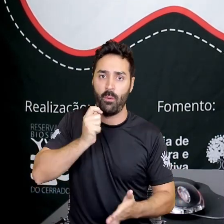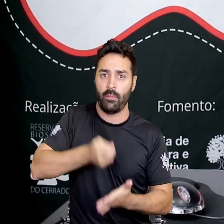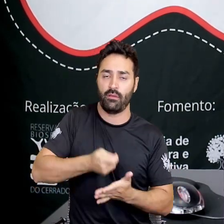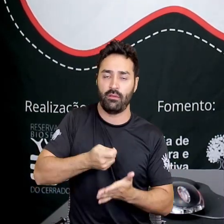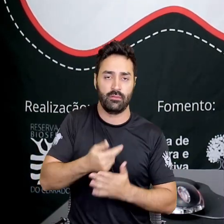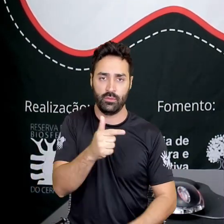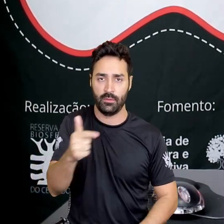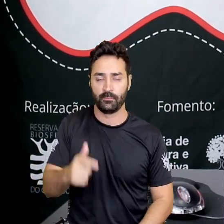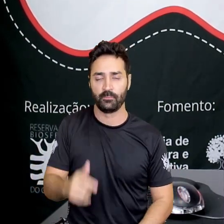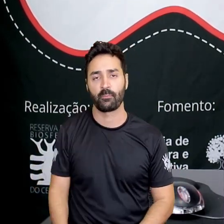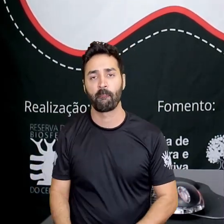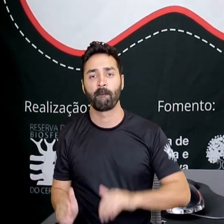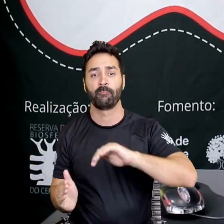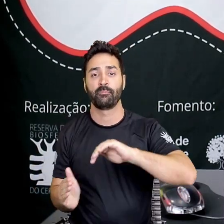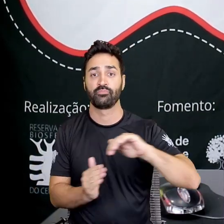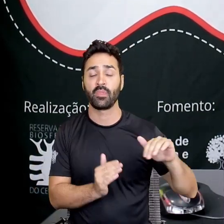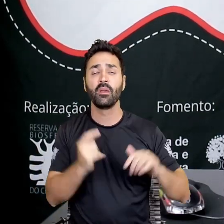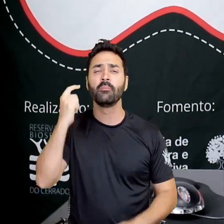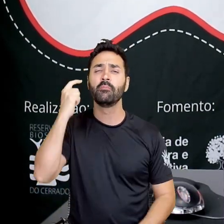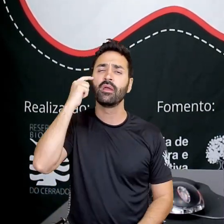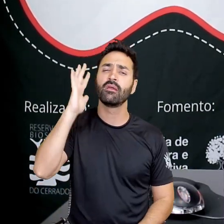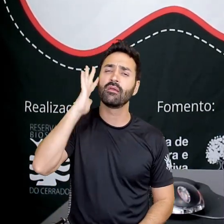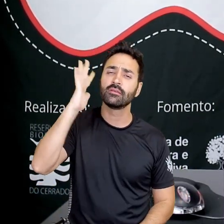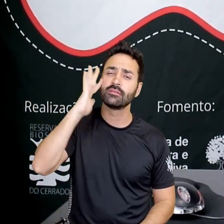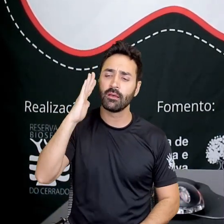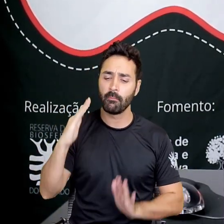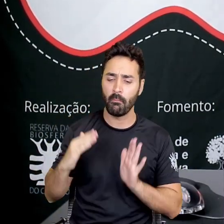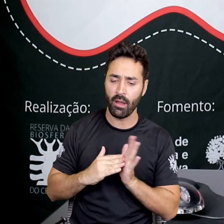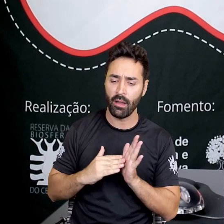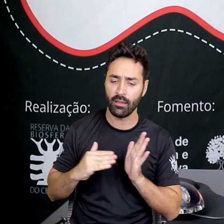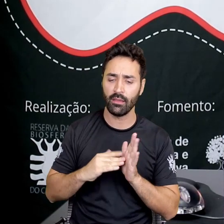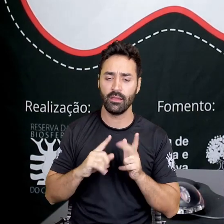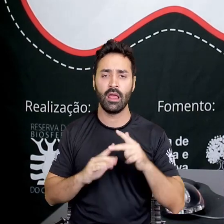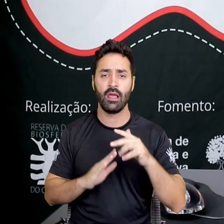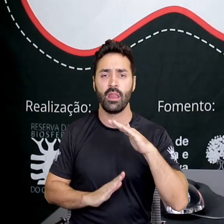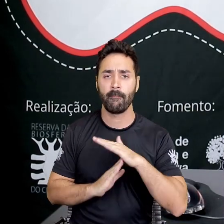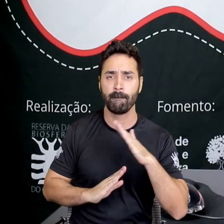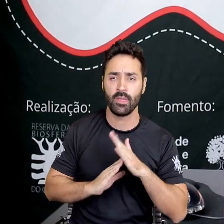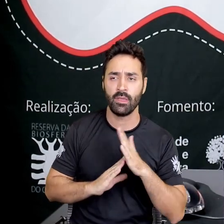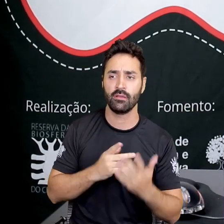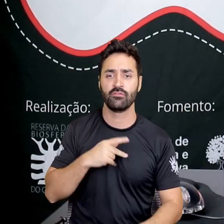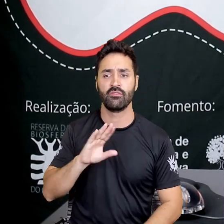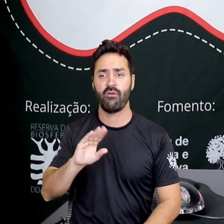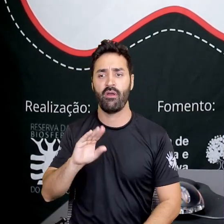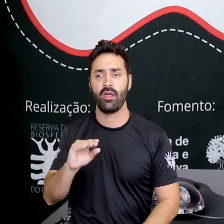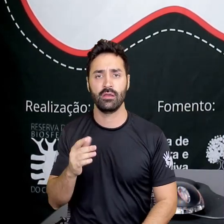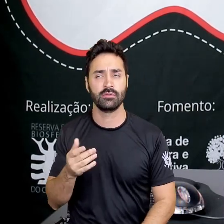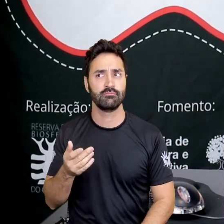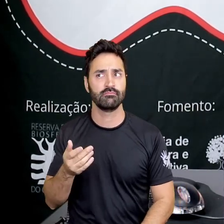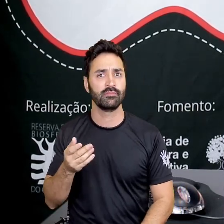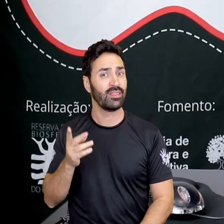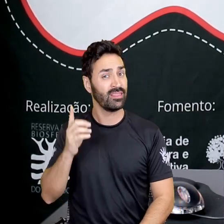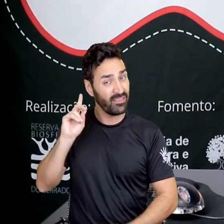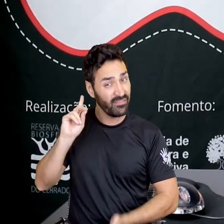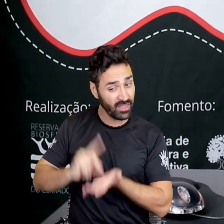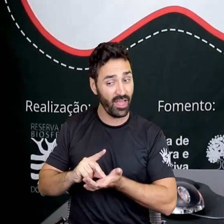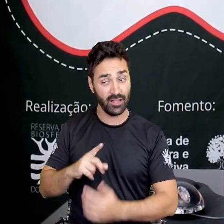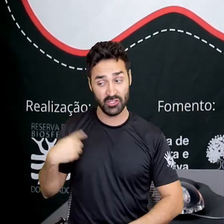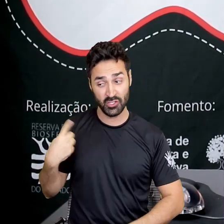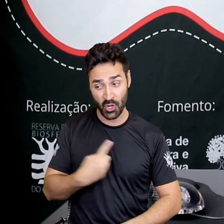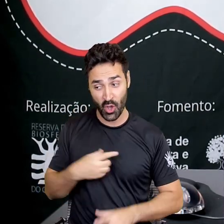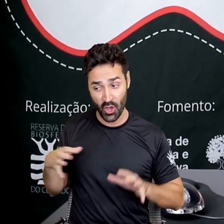em barreira, em limite, em não falar, a gente está pensando muito mais na gente que